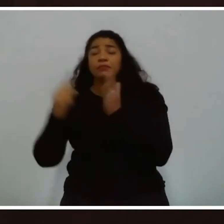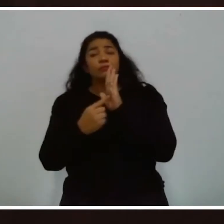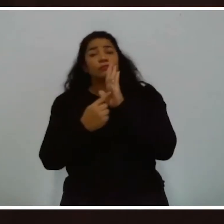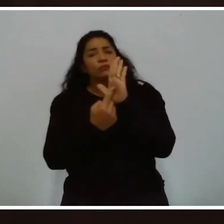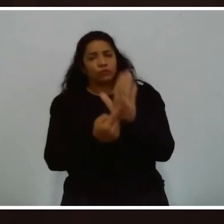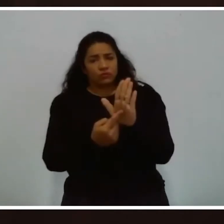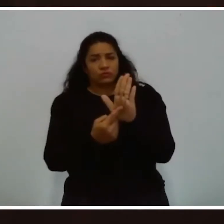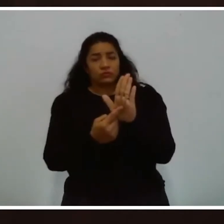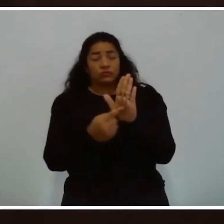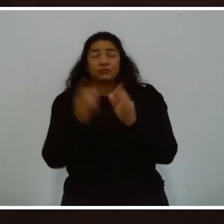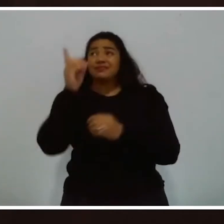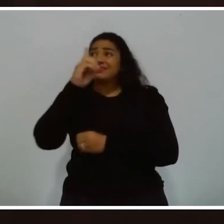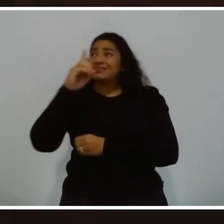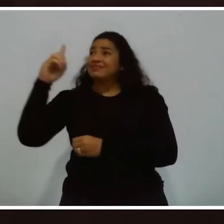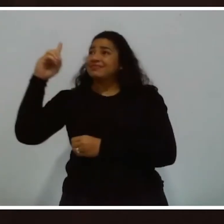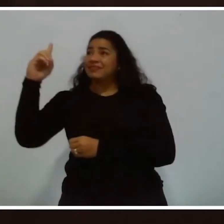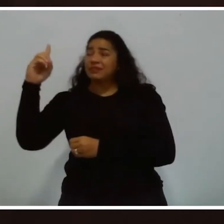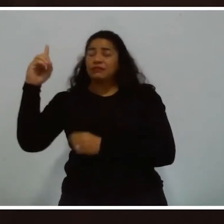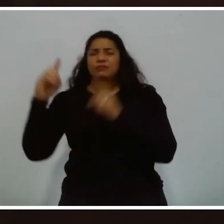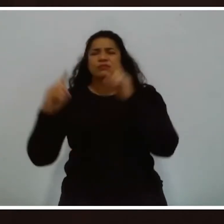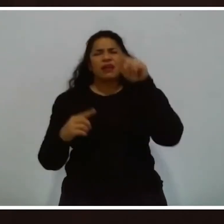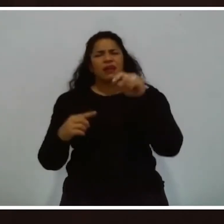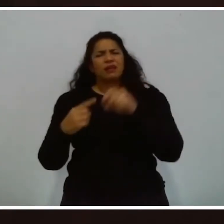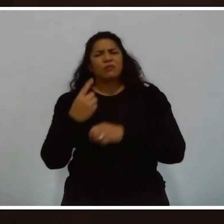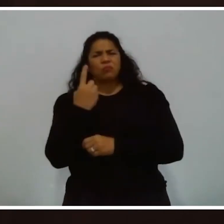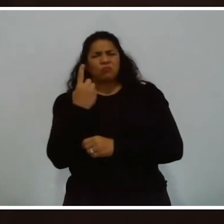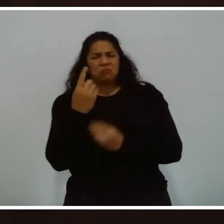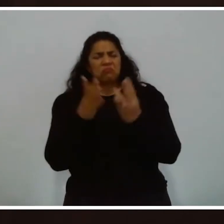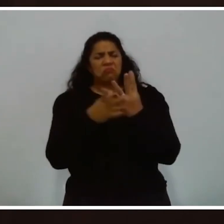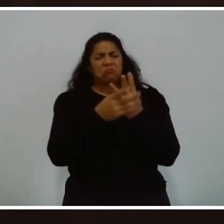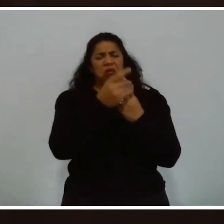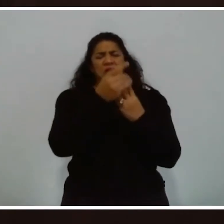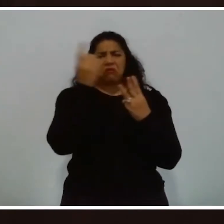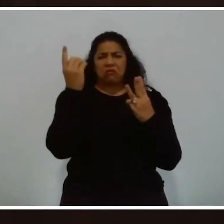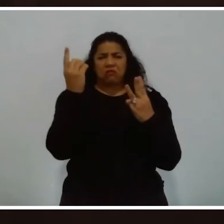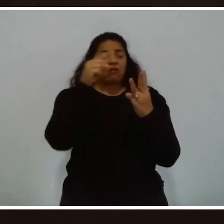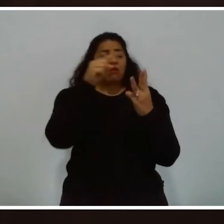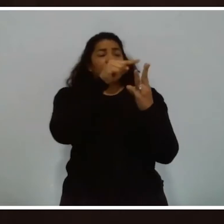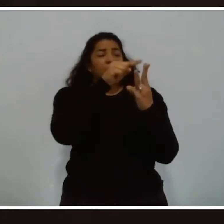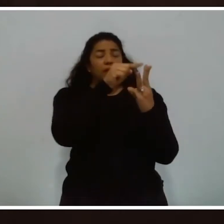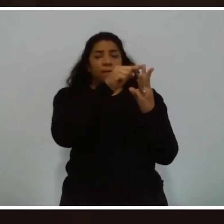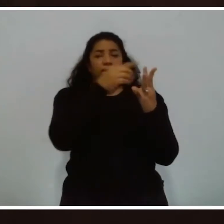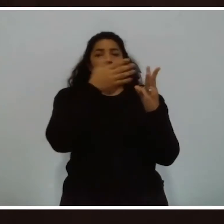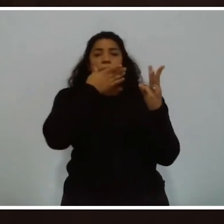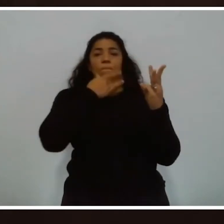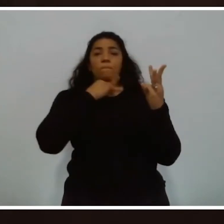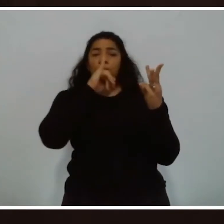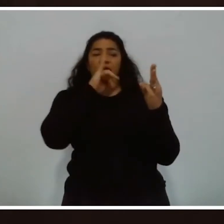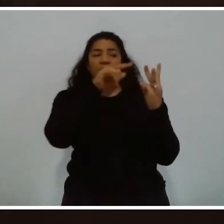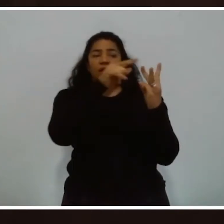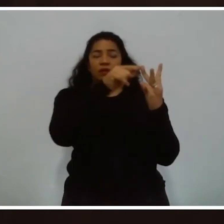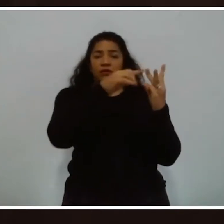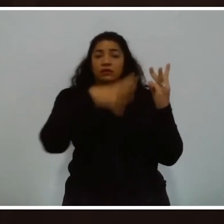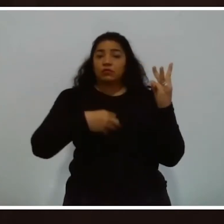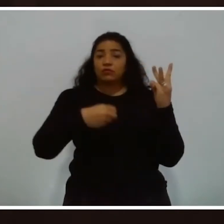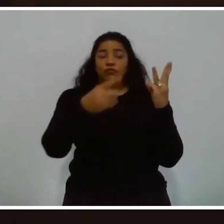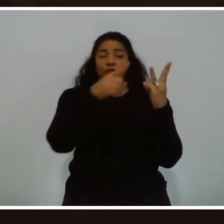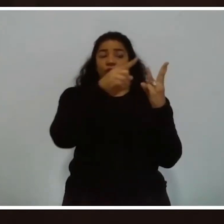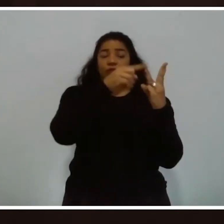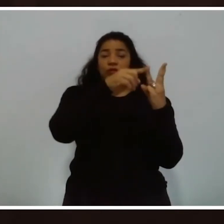único Deus e ao mesmo tempo na Bíblia tem o Pai, o Filho e o Espírito Santo? Como é que fica? Então